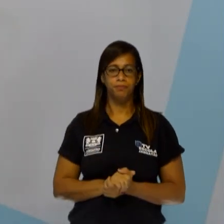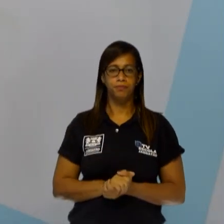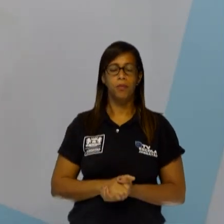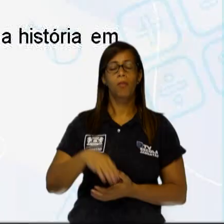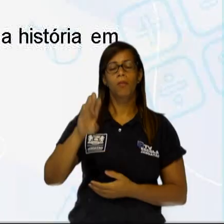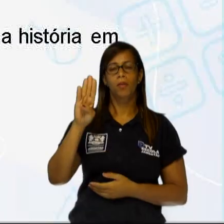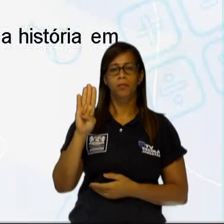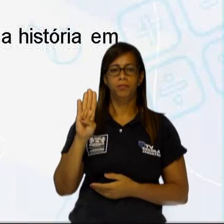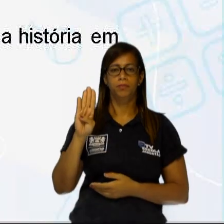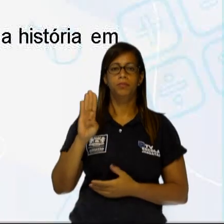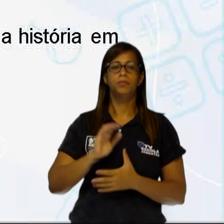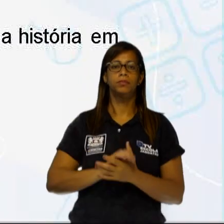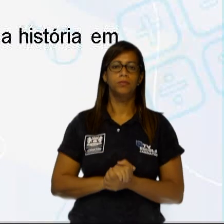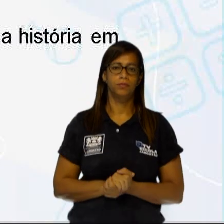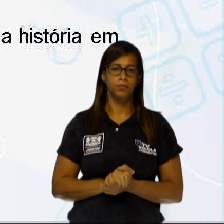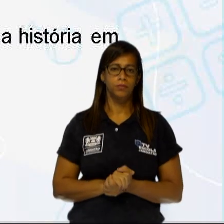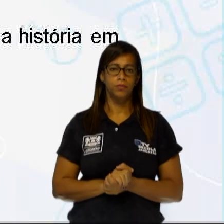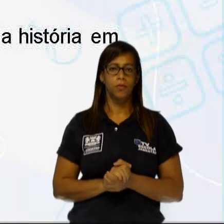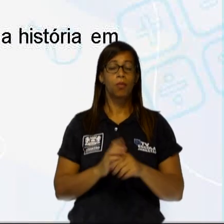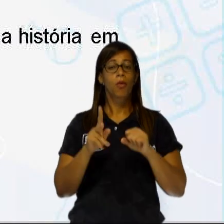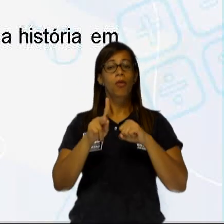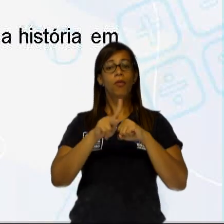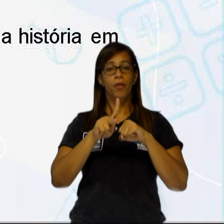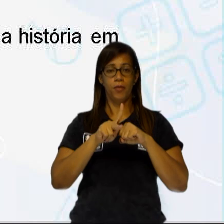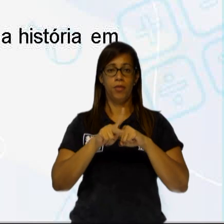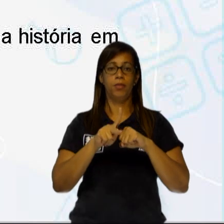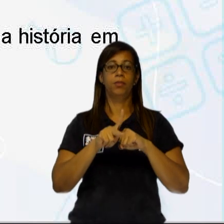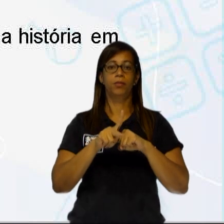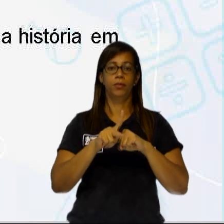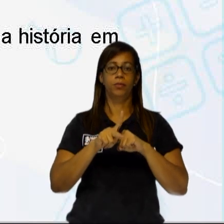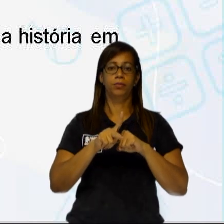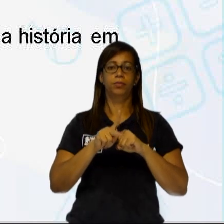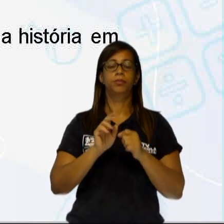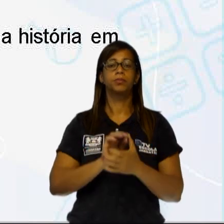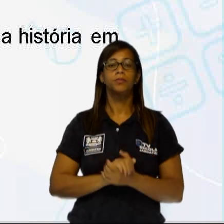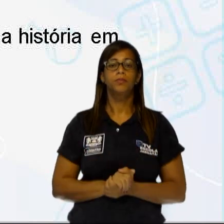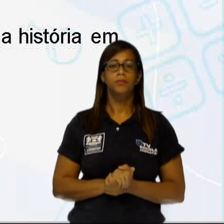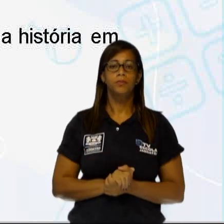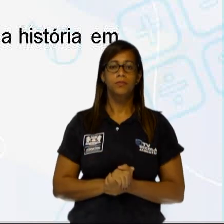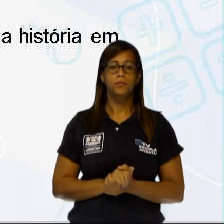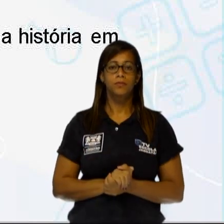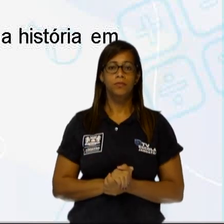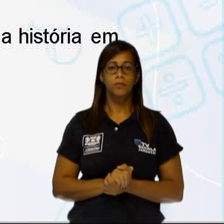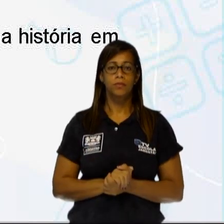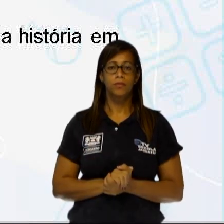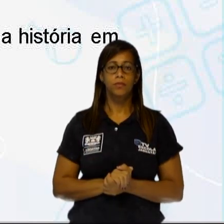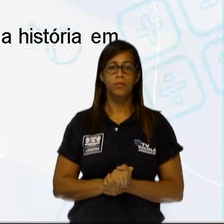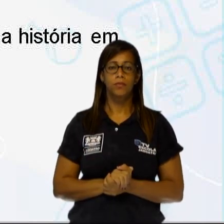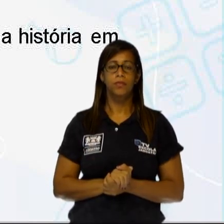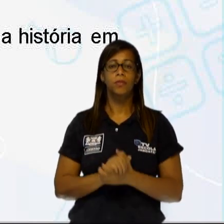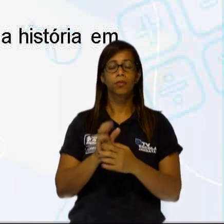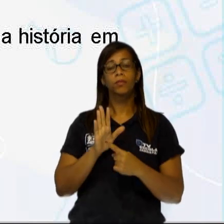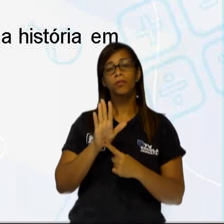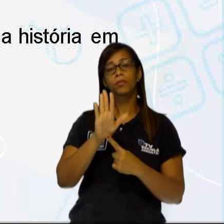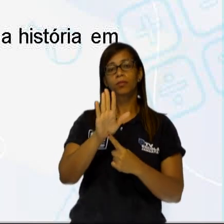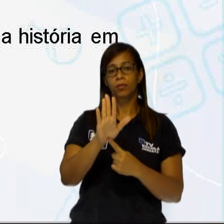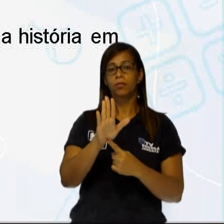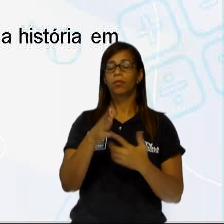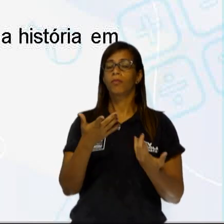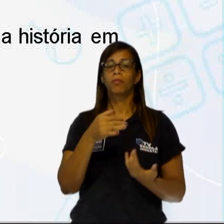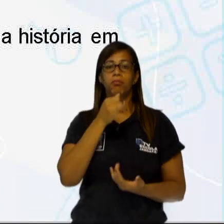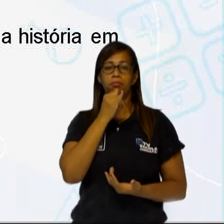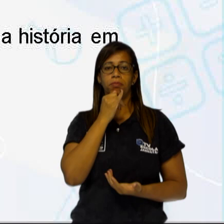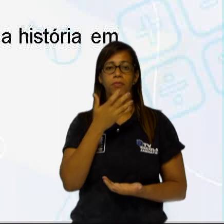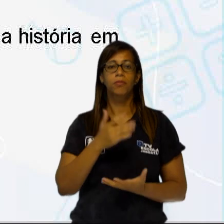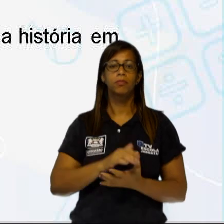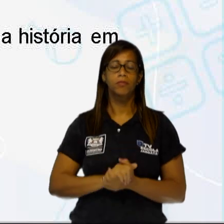item B na tela. O emprego de verbos no imperativo e do pronome de tratamento você. Bom, se aqui o item 14, na